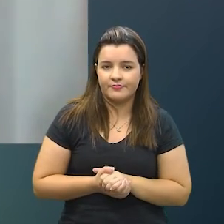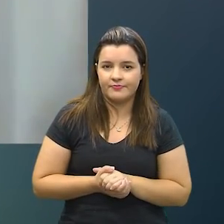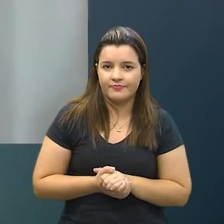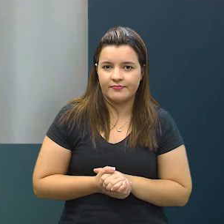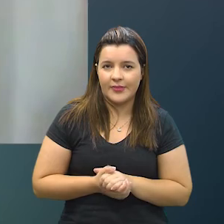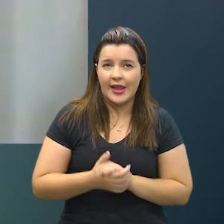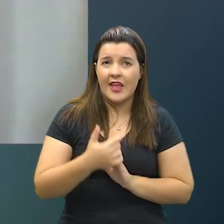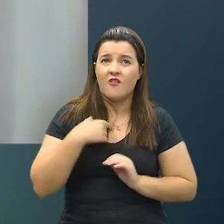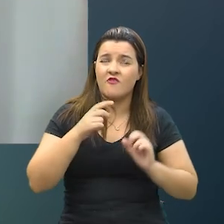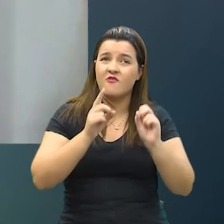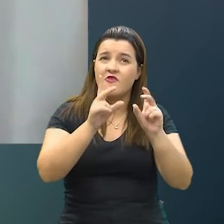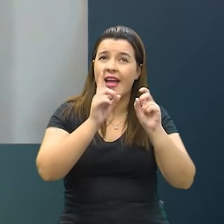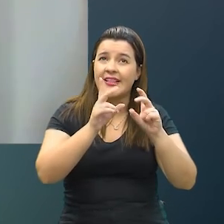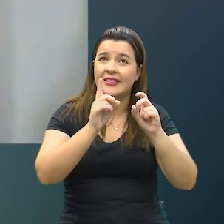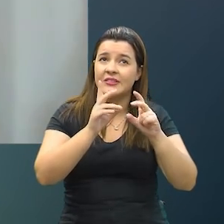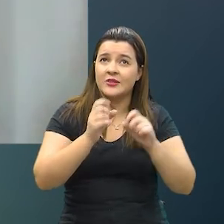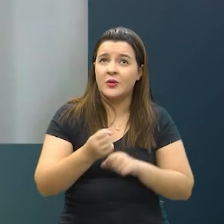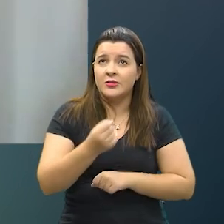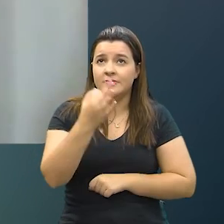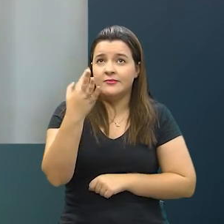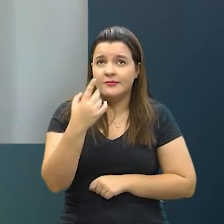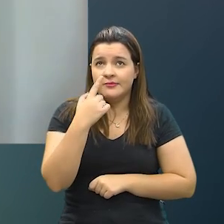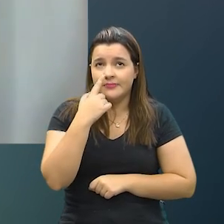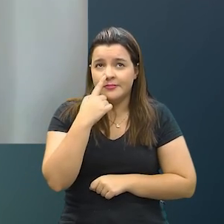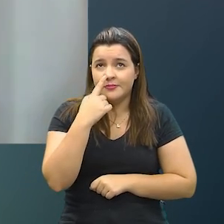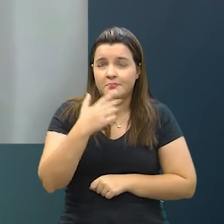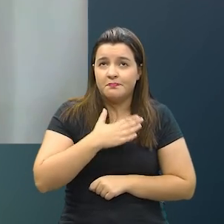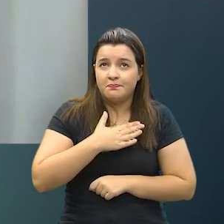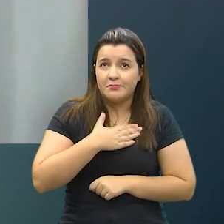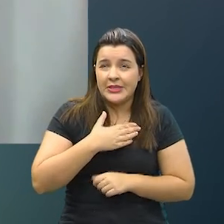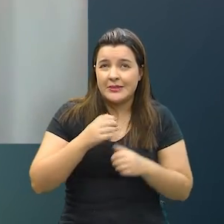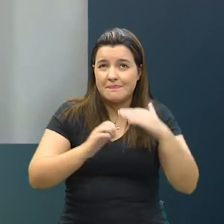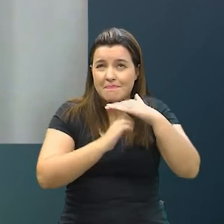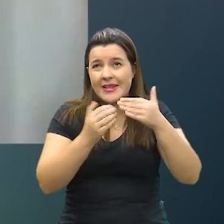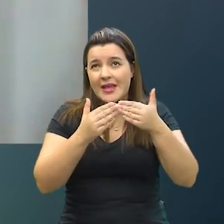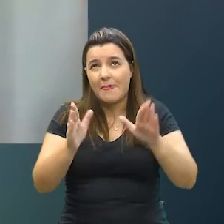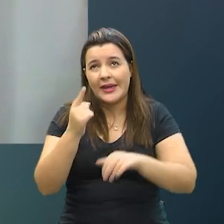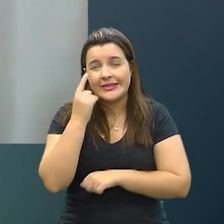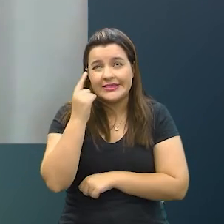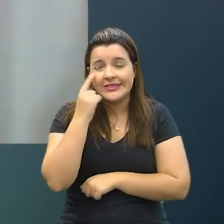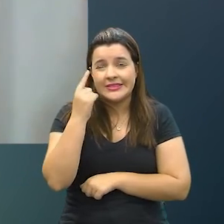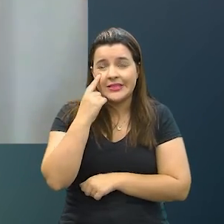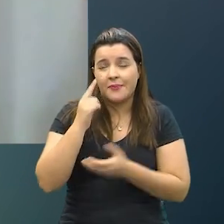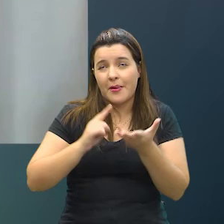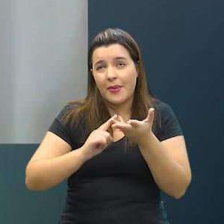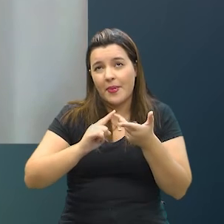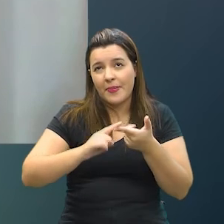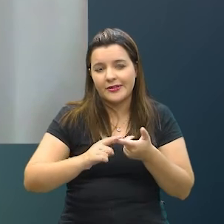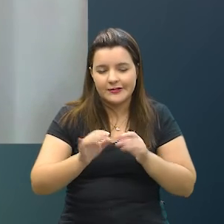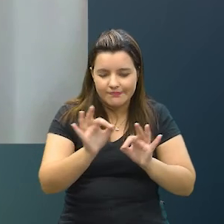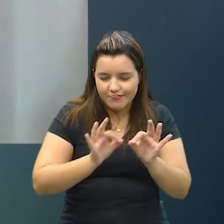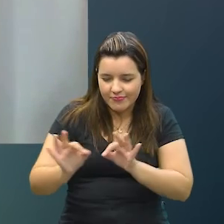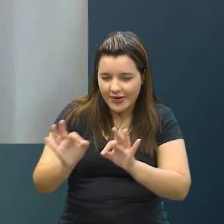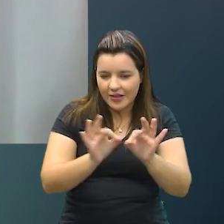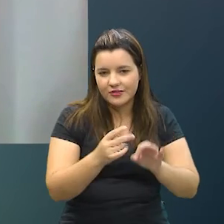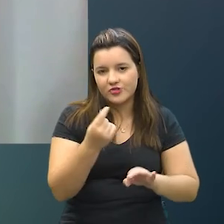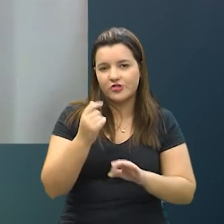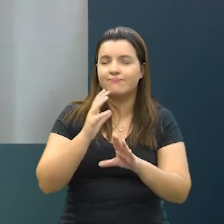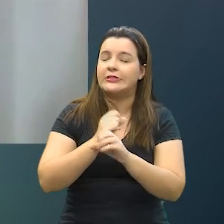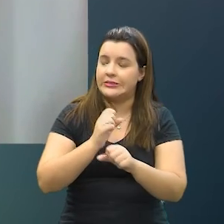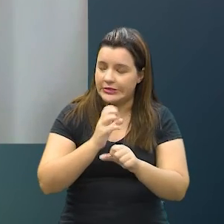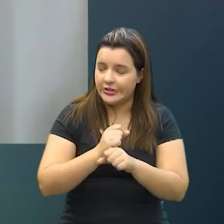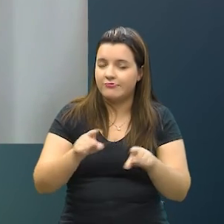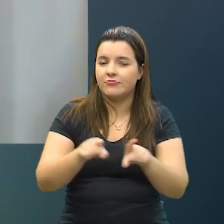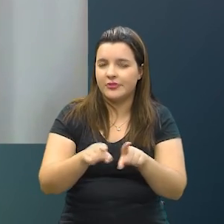vender para manter essa nova tua estrutura aberta, né? Então, esse planejamento financeiro, ele é